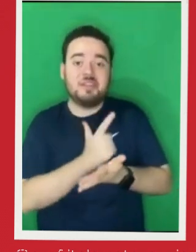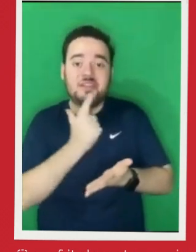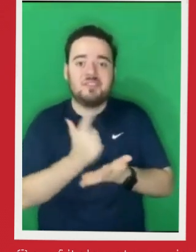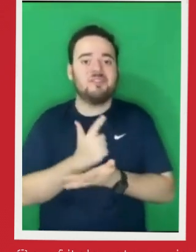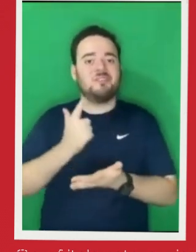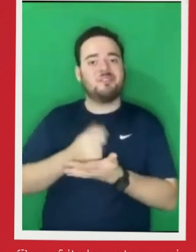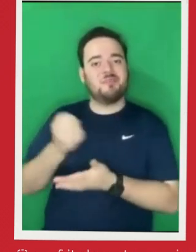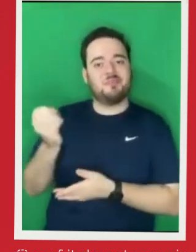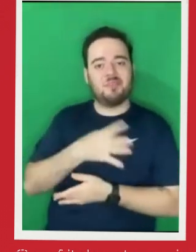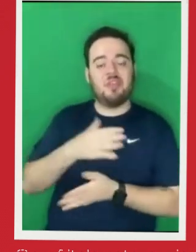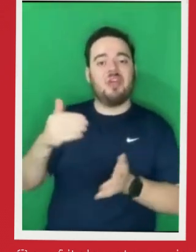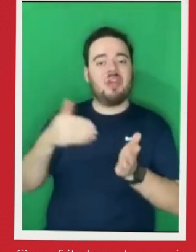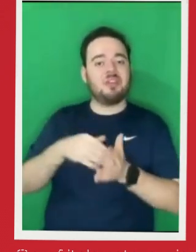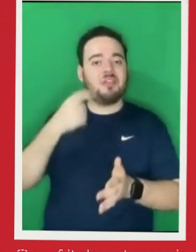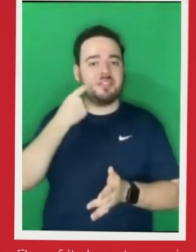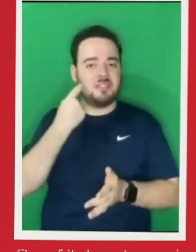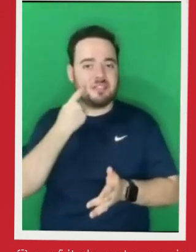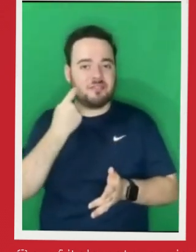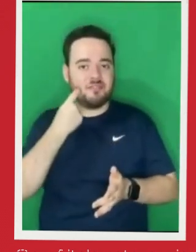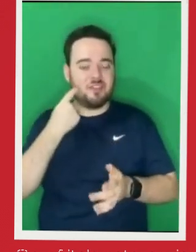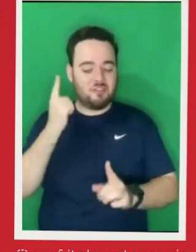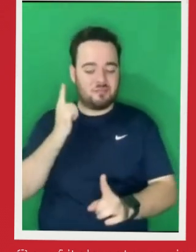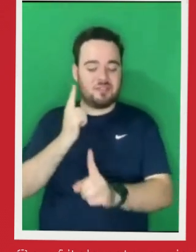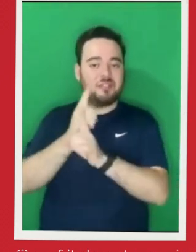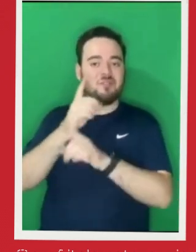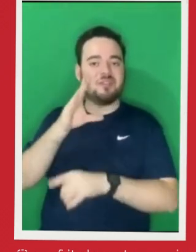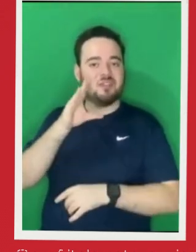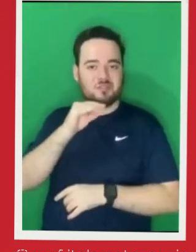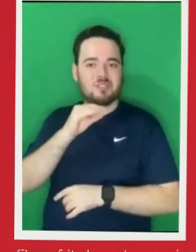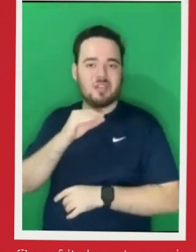acontecendo, eu até sexta-feira eu leio para a gente se encontrar no sábado.